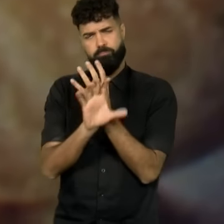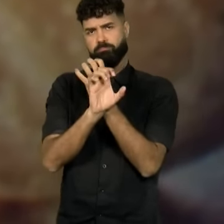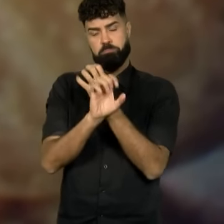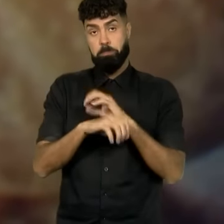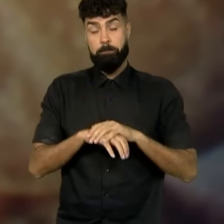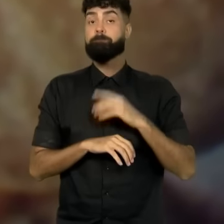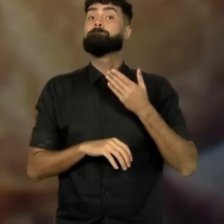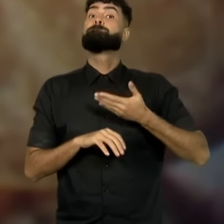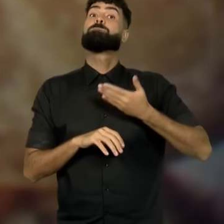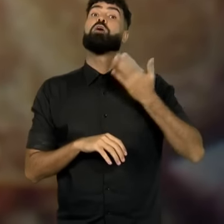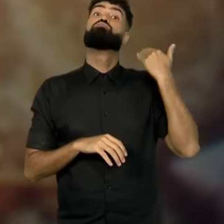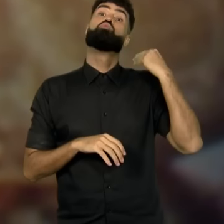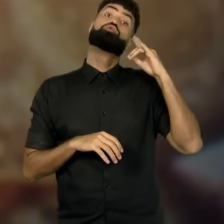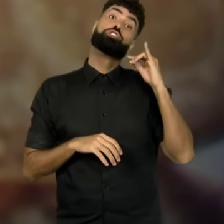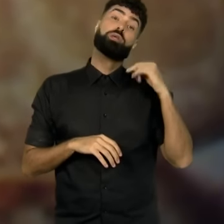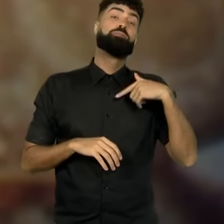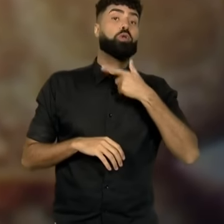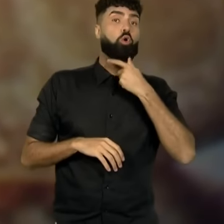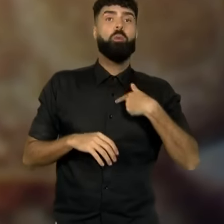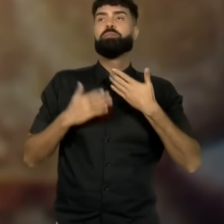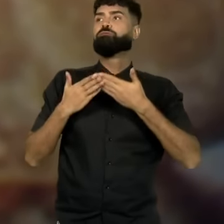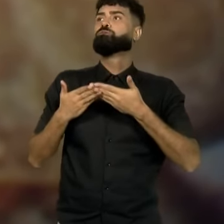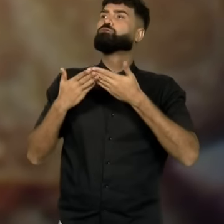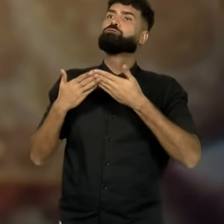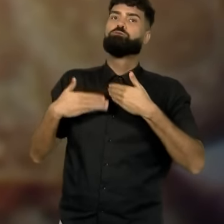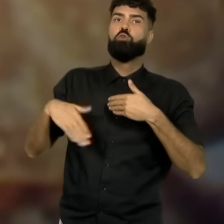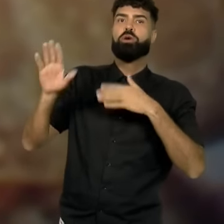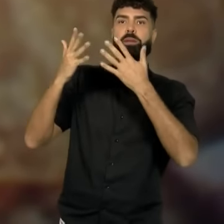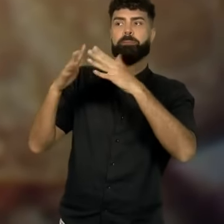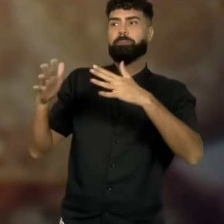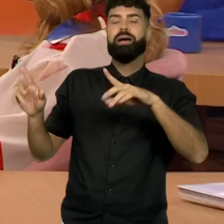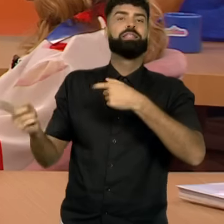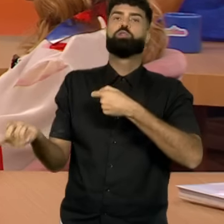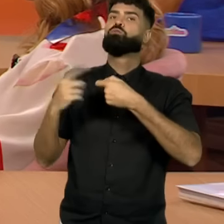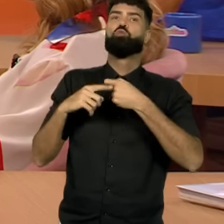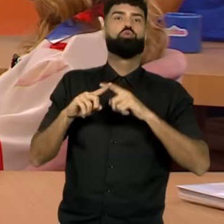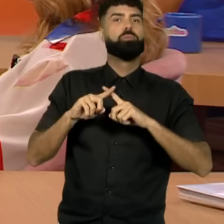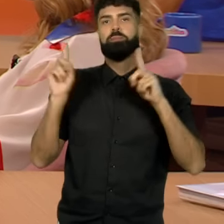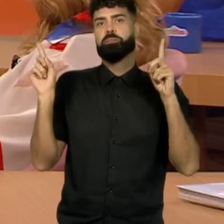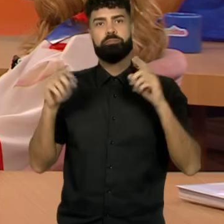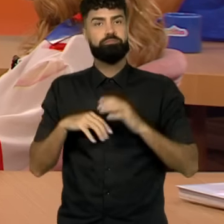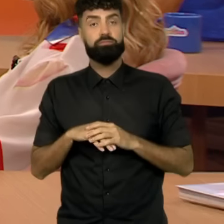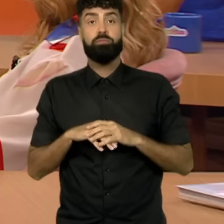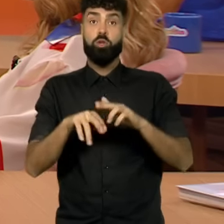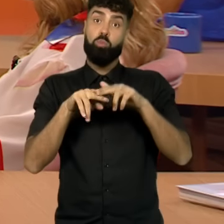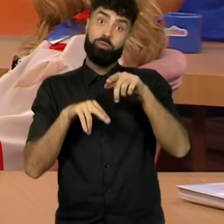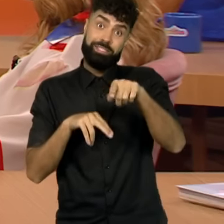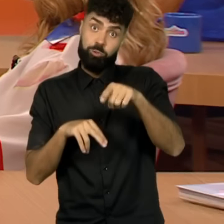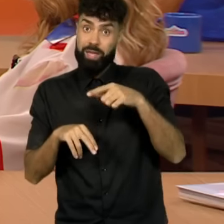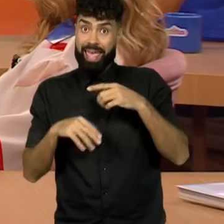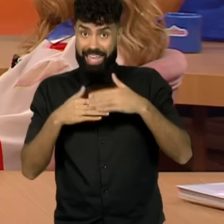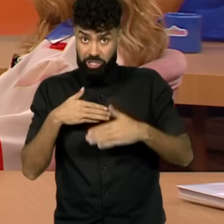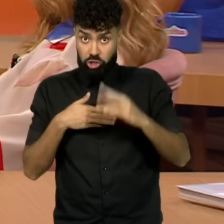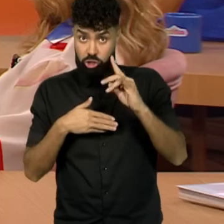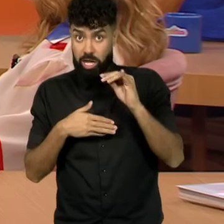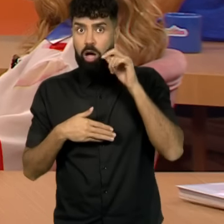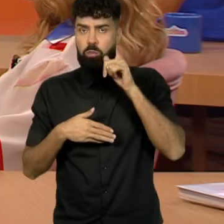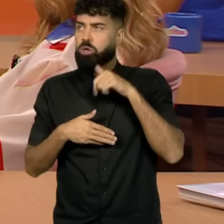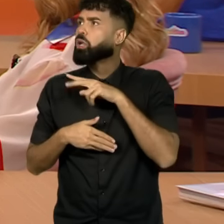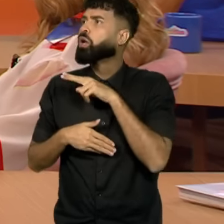foi para o mar e não voltou mais. Então, a partir desse dia, ela passou